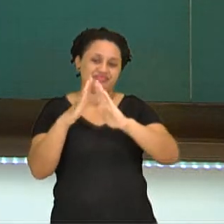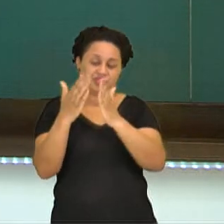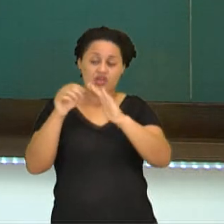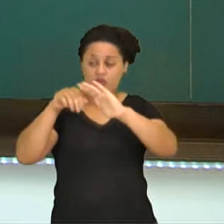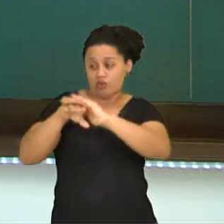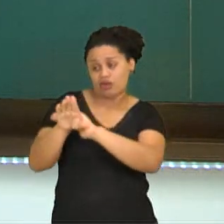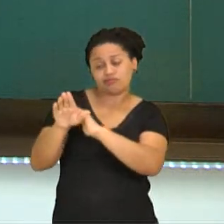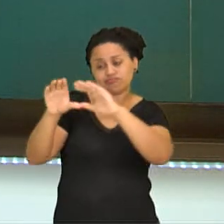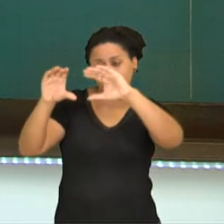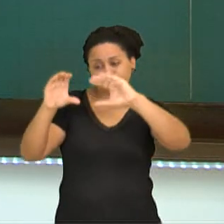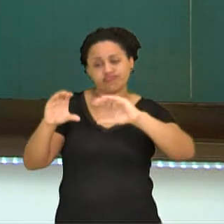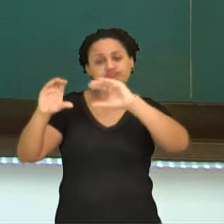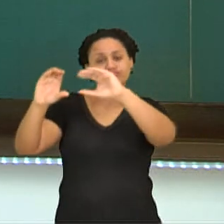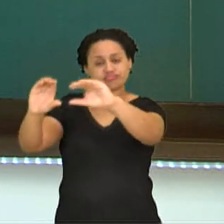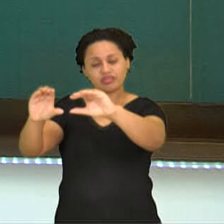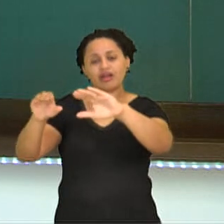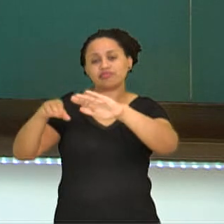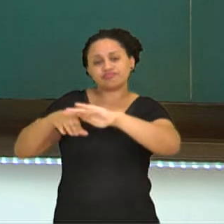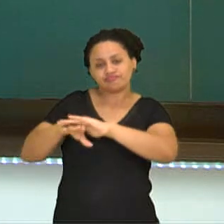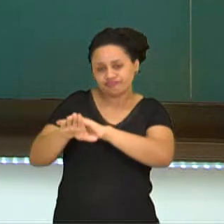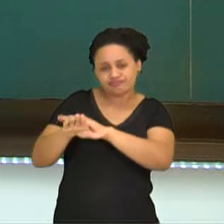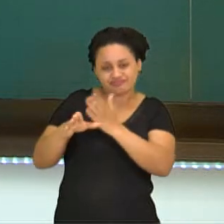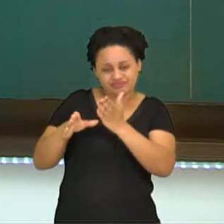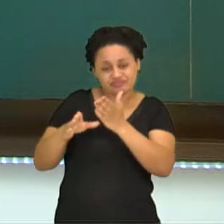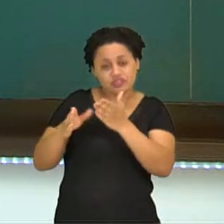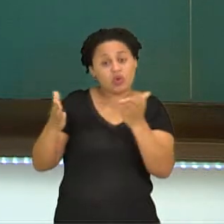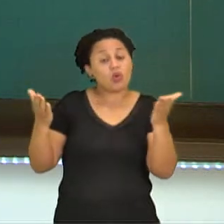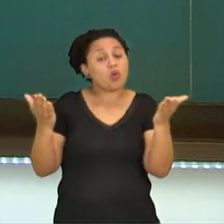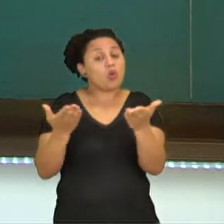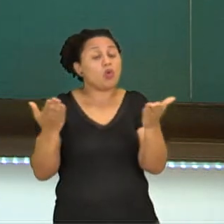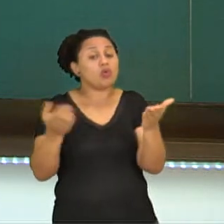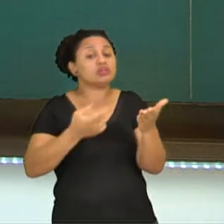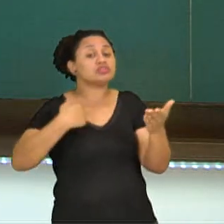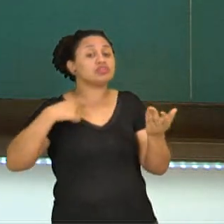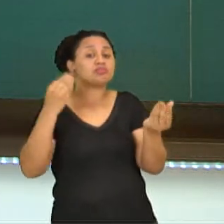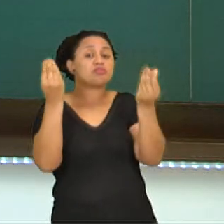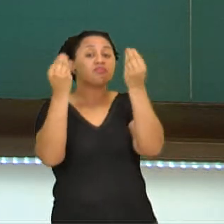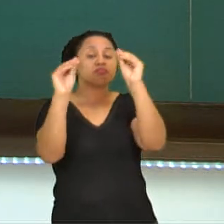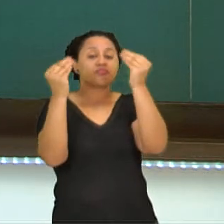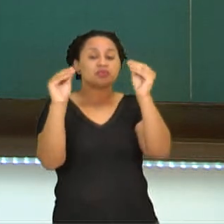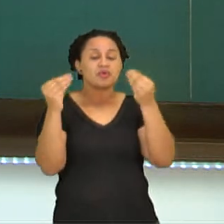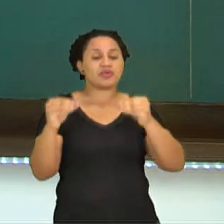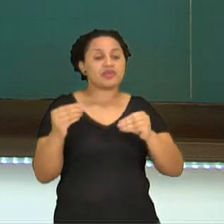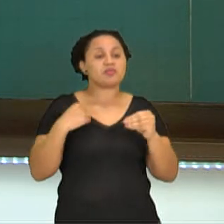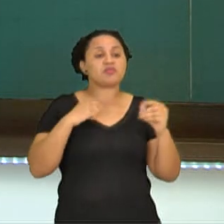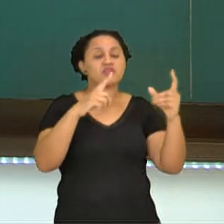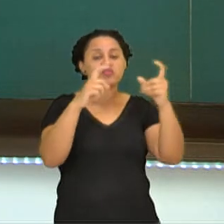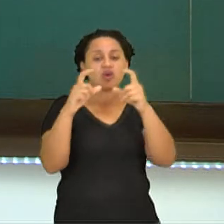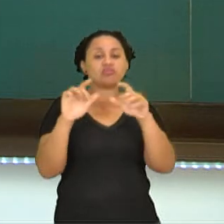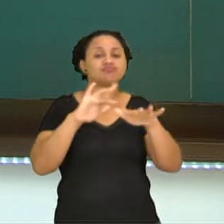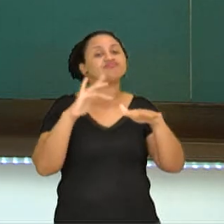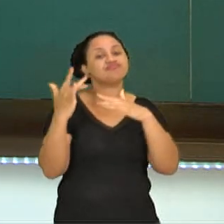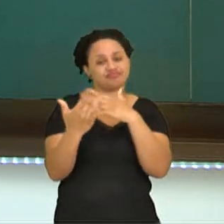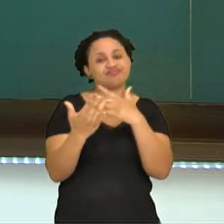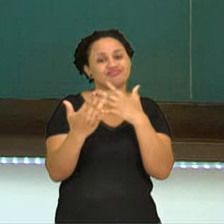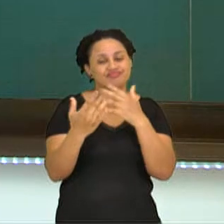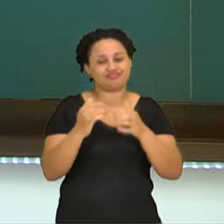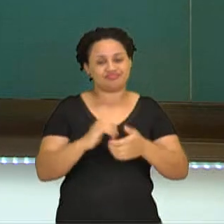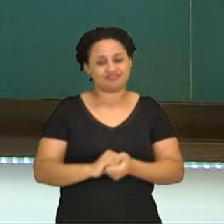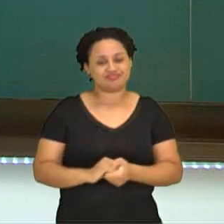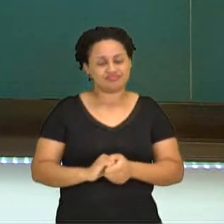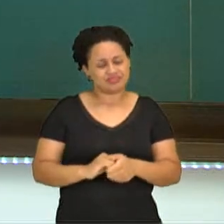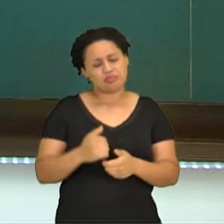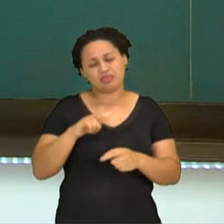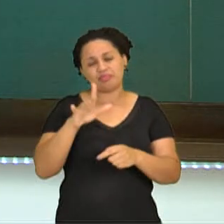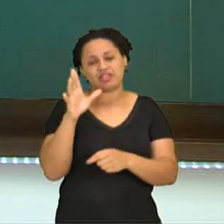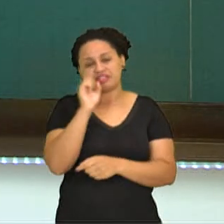lá guardados dentro de uma gaveta. Hoje, nós postamos as nossas fotos em redes sociais e é muito